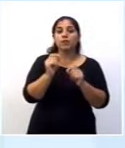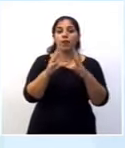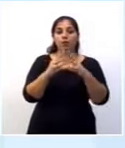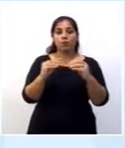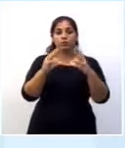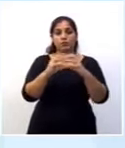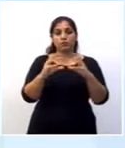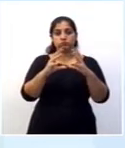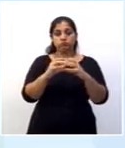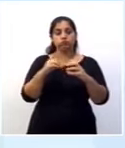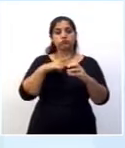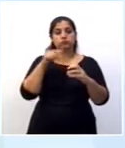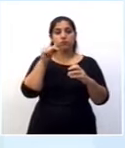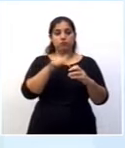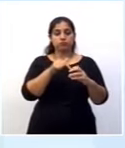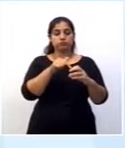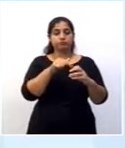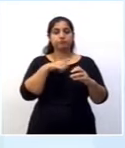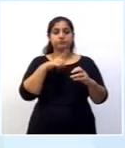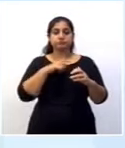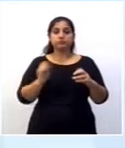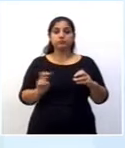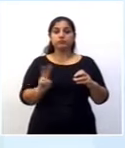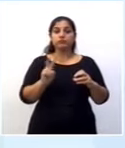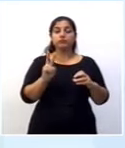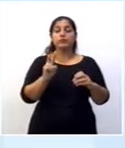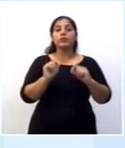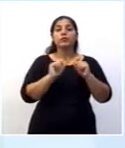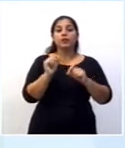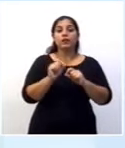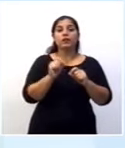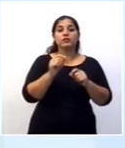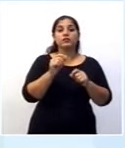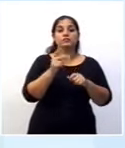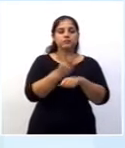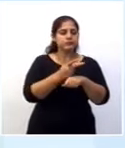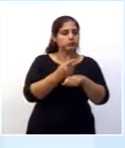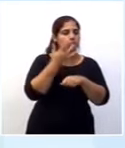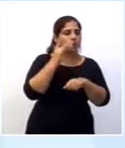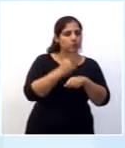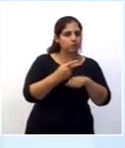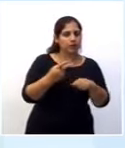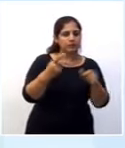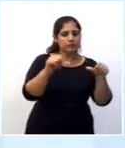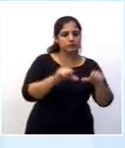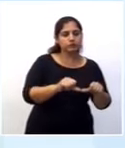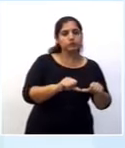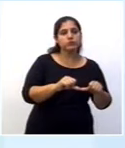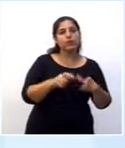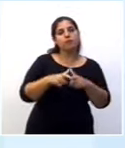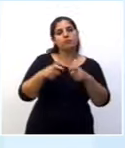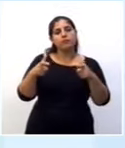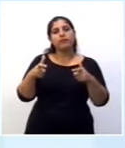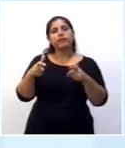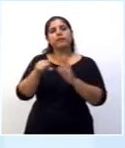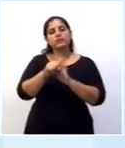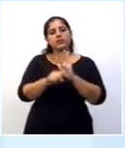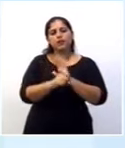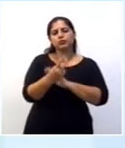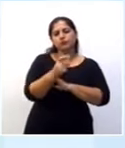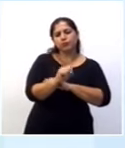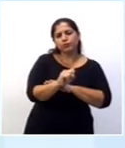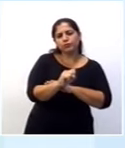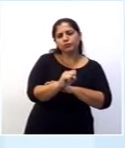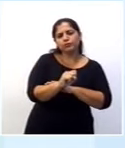algodão, que tem a valorização, né, com declínio da mineração. Aí, no final já do século XVIII, com declínio